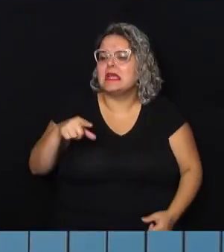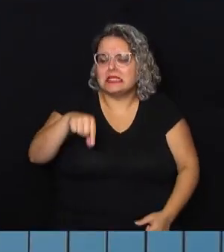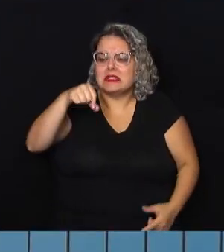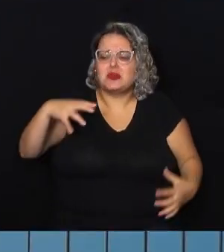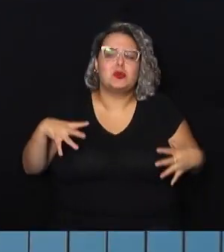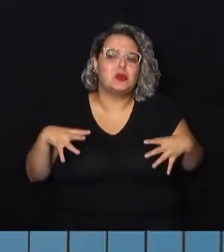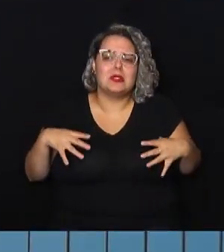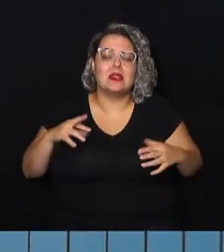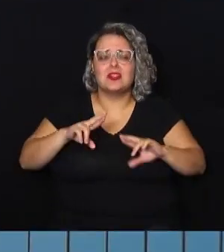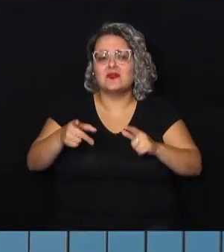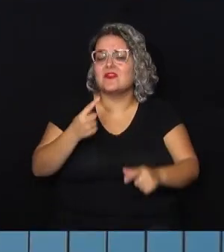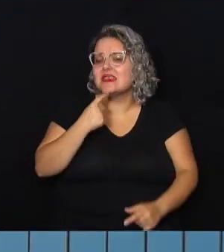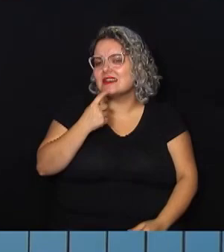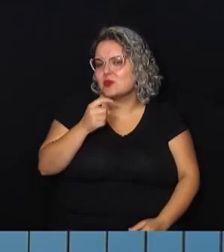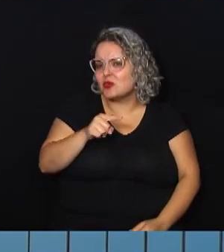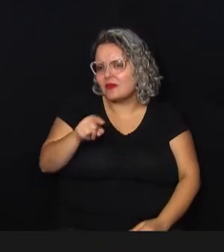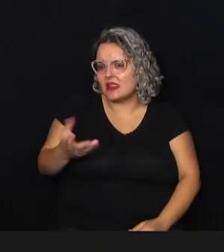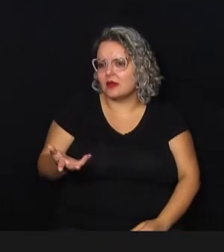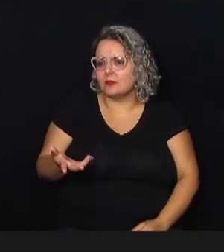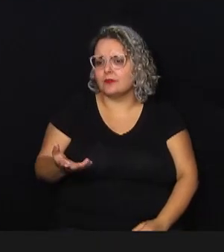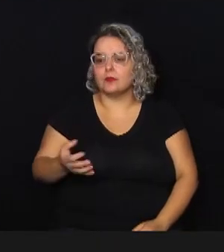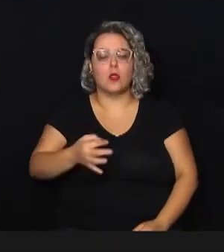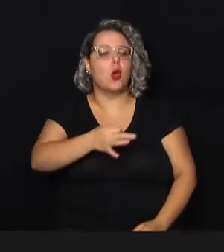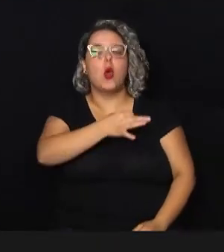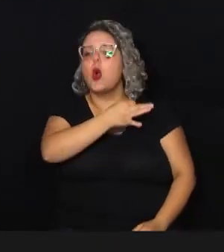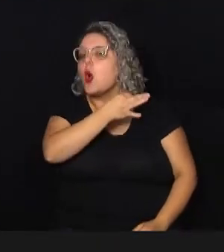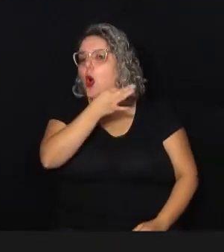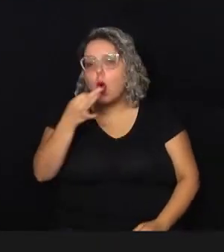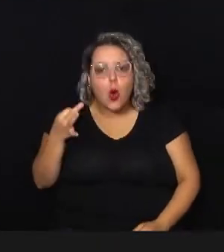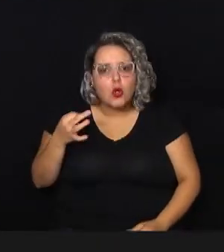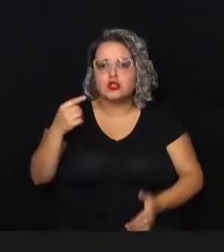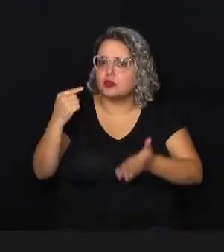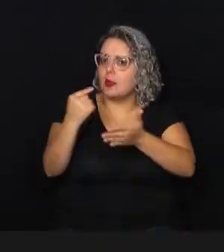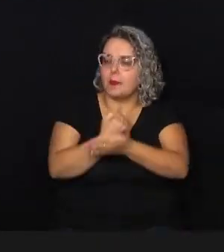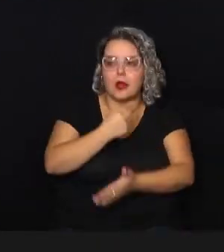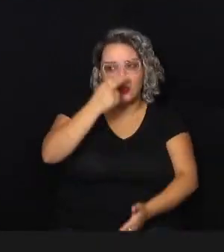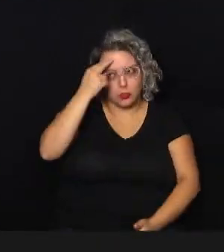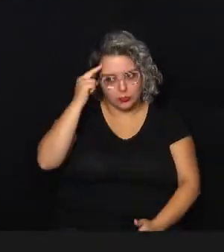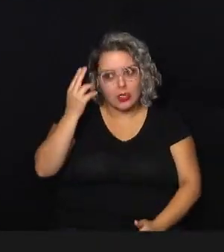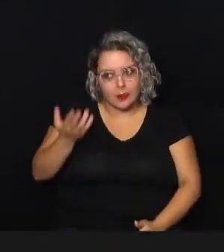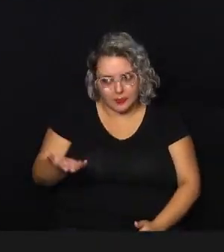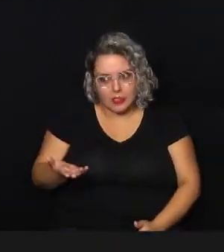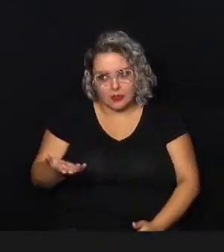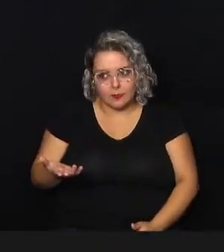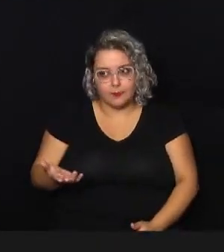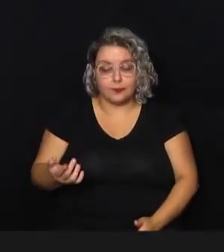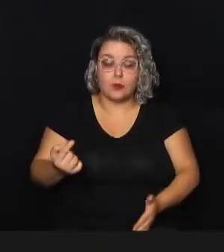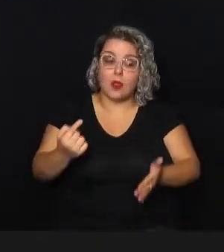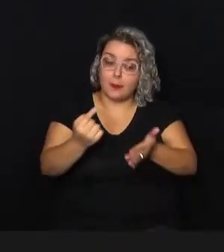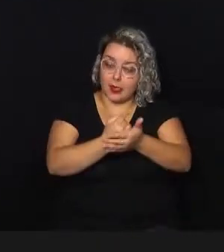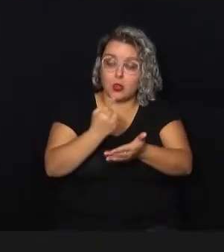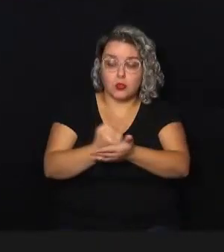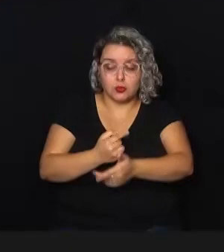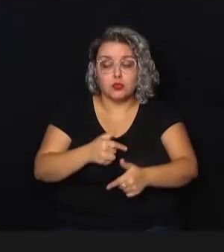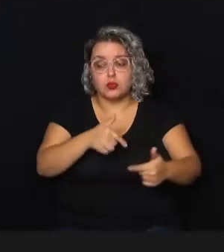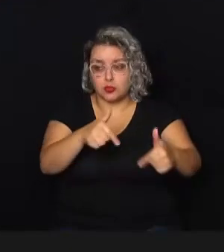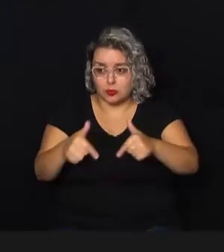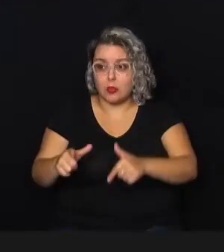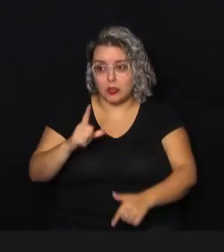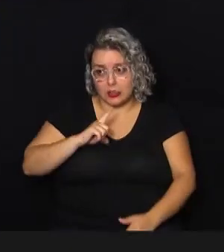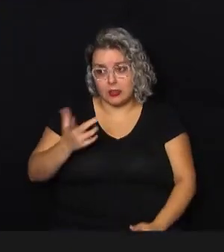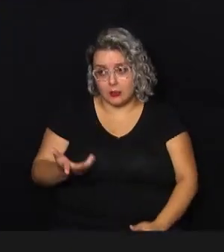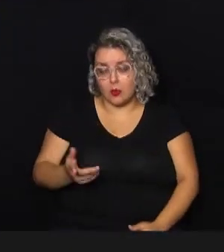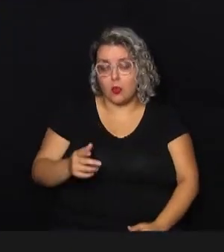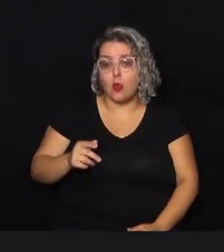um feriado? Ótima pergunta, Gabriel. É uma dúvida que geralmente muitos trabalhadores têm, porque o ponto facultativo nada